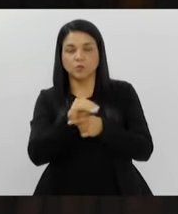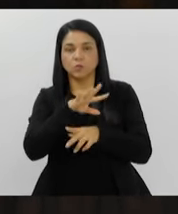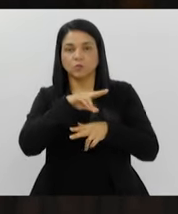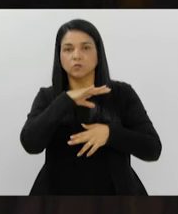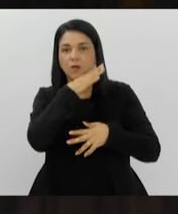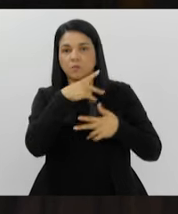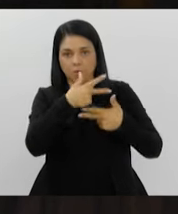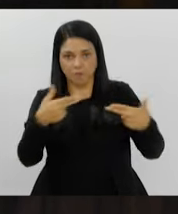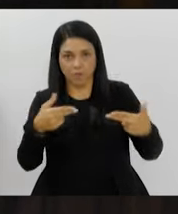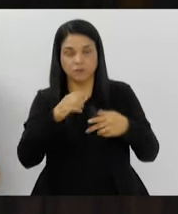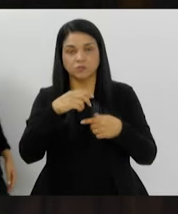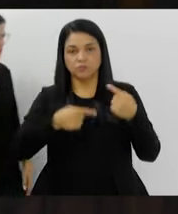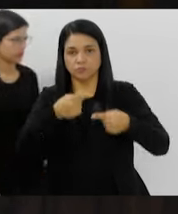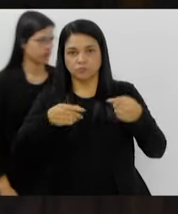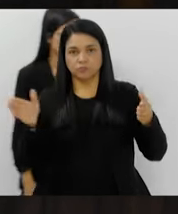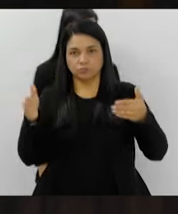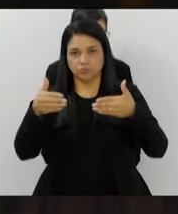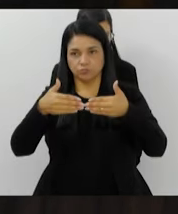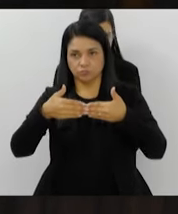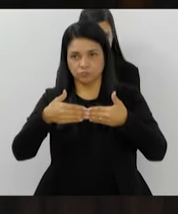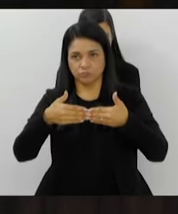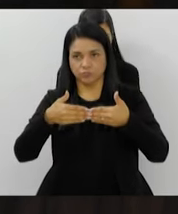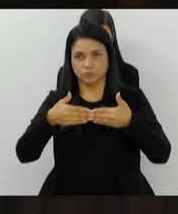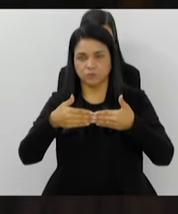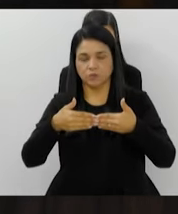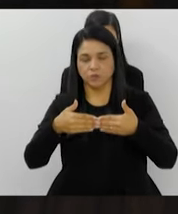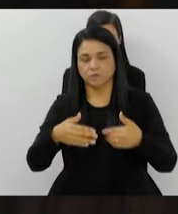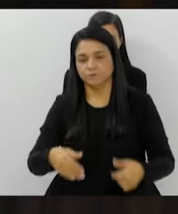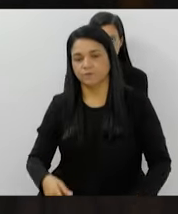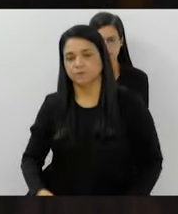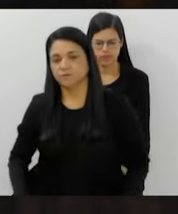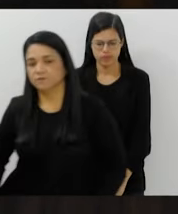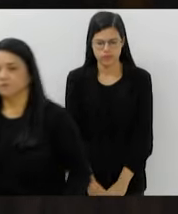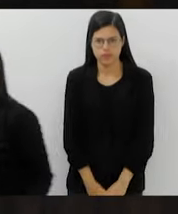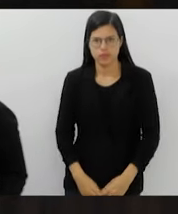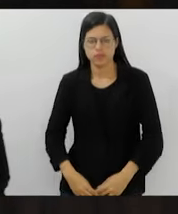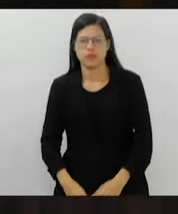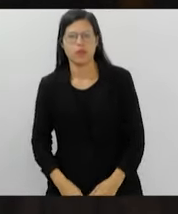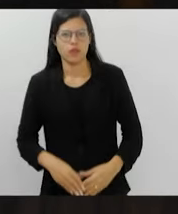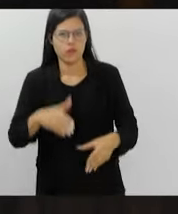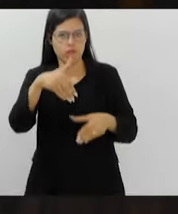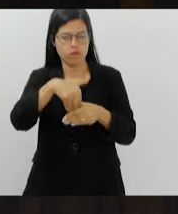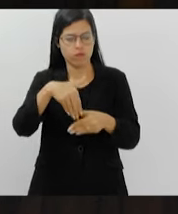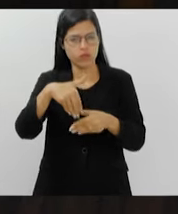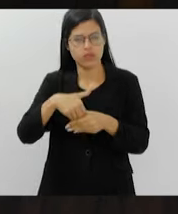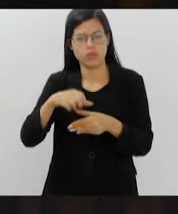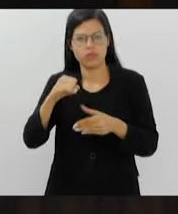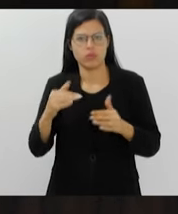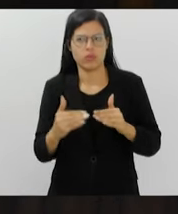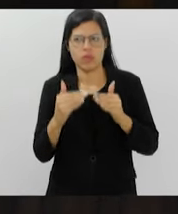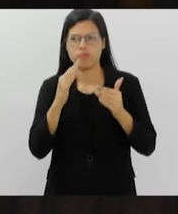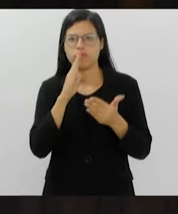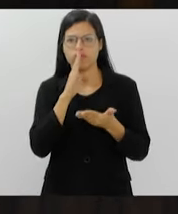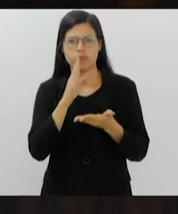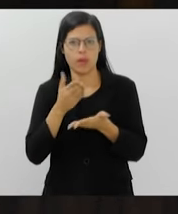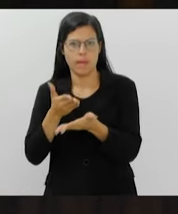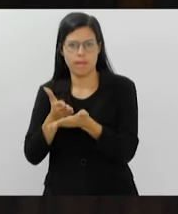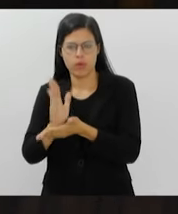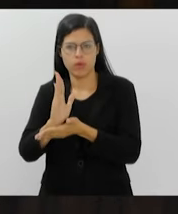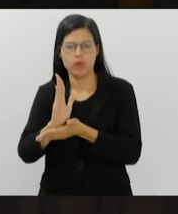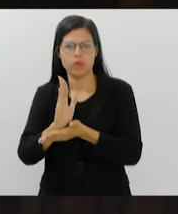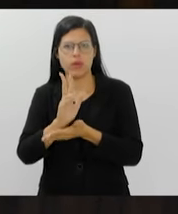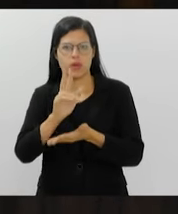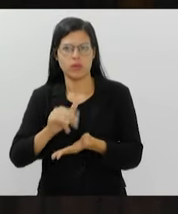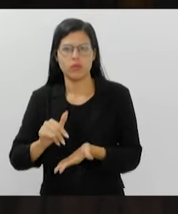Em discussão. Não havendo quem queira discutir, encerrada a discussão. Em votação. Senhores que aprovam, mas como estão? Aprovado,